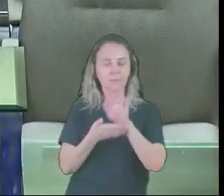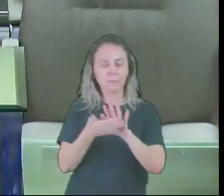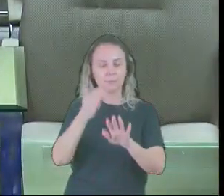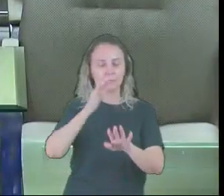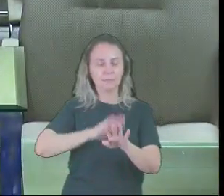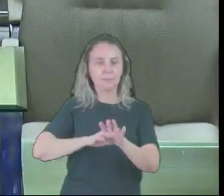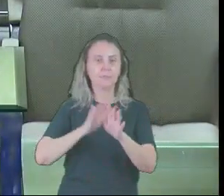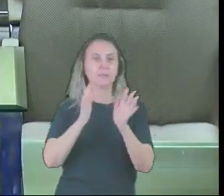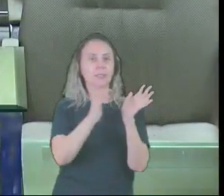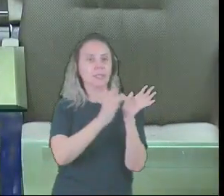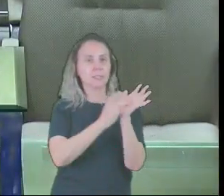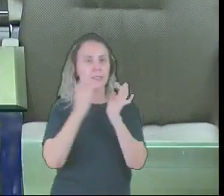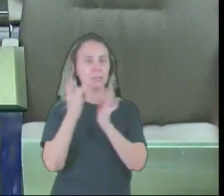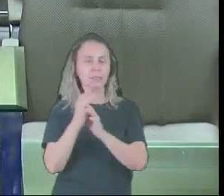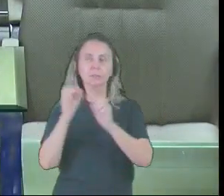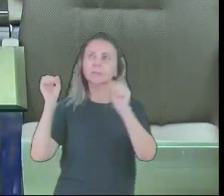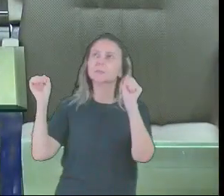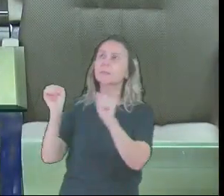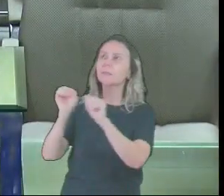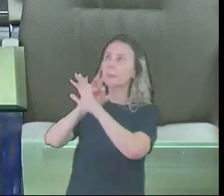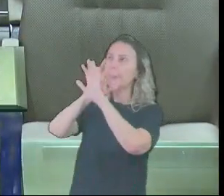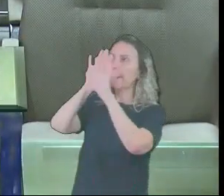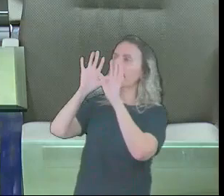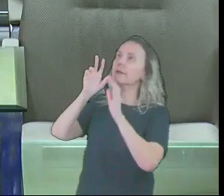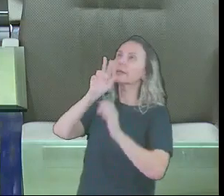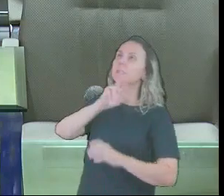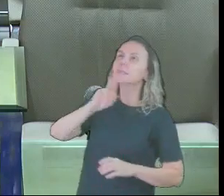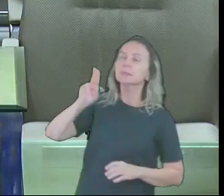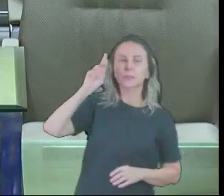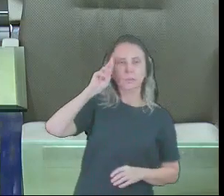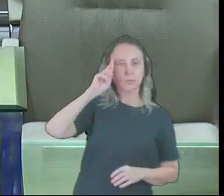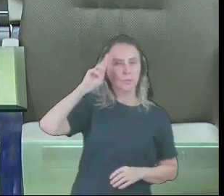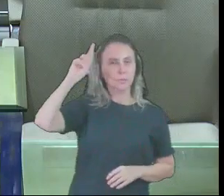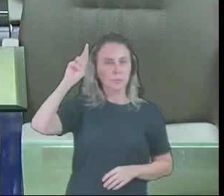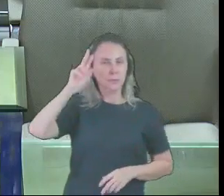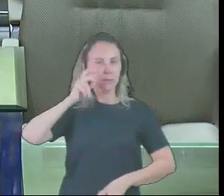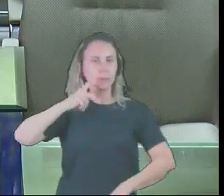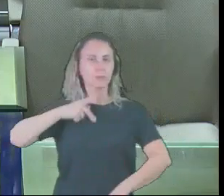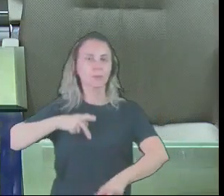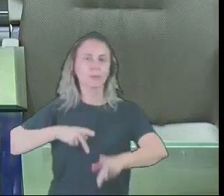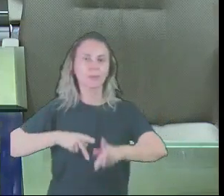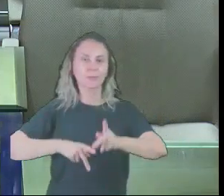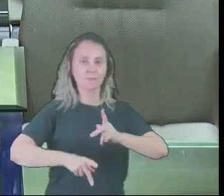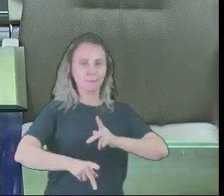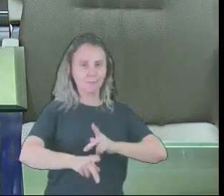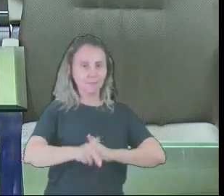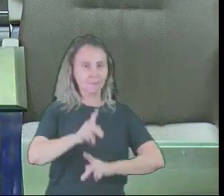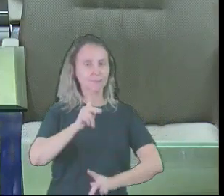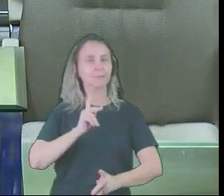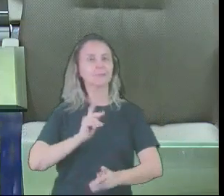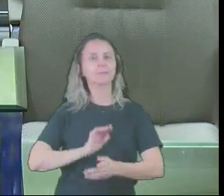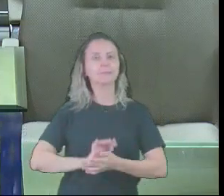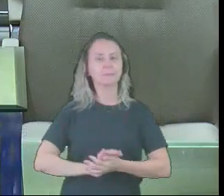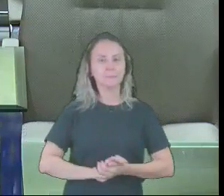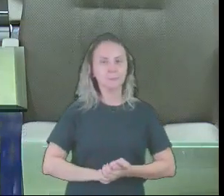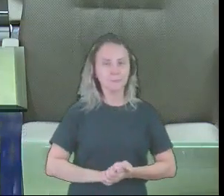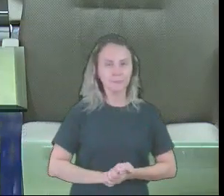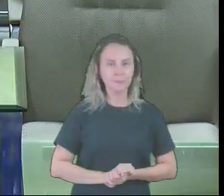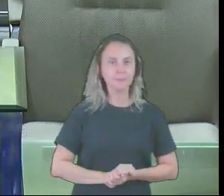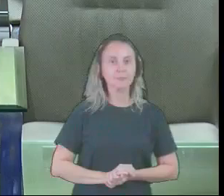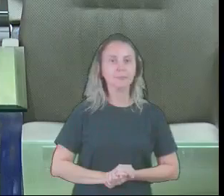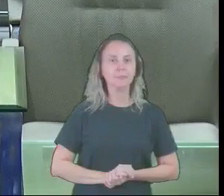glorificado seja o nome do senhor para todo o Centro